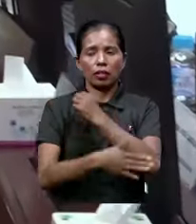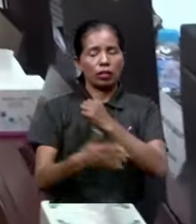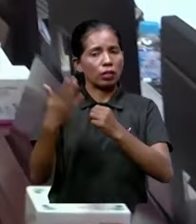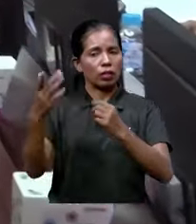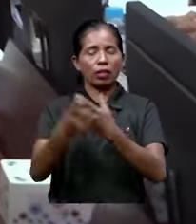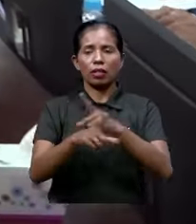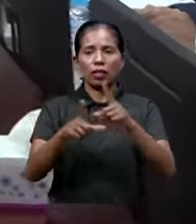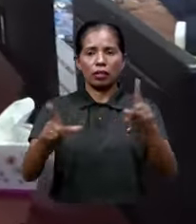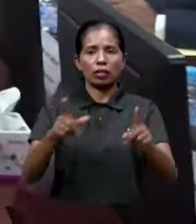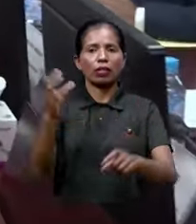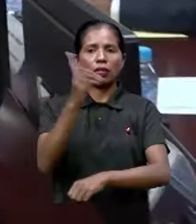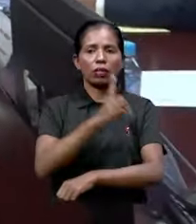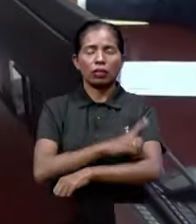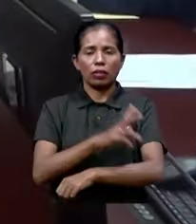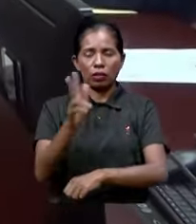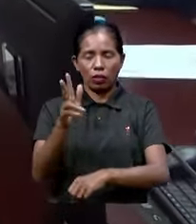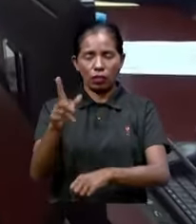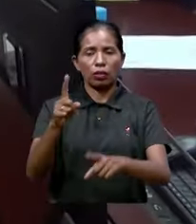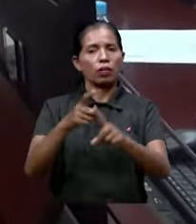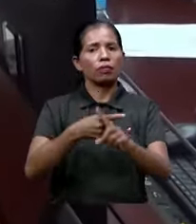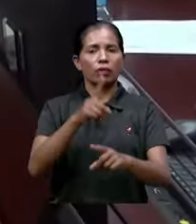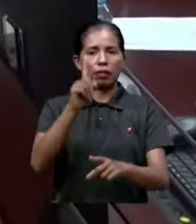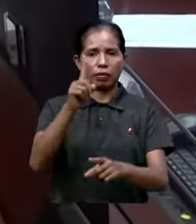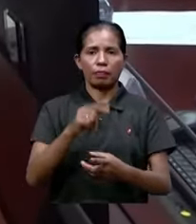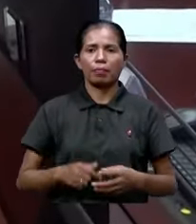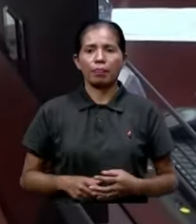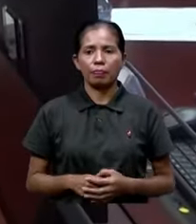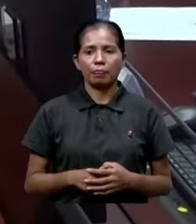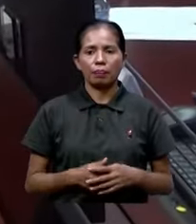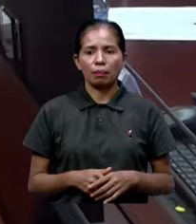livre visto durante lorong tolulu ka fulangida. Agustino da Costa, Marito da Costa, GMN.